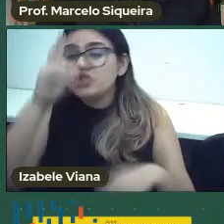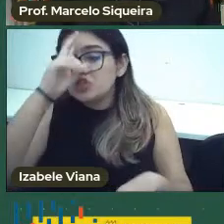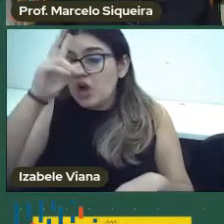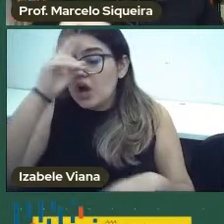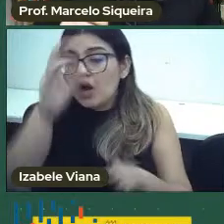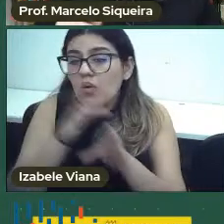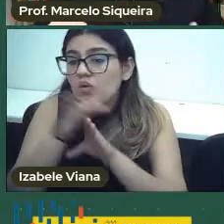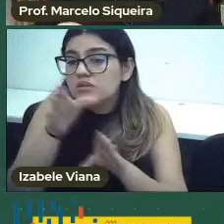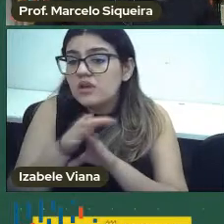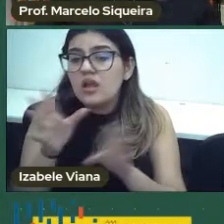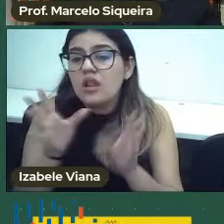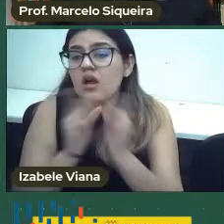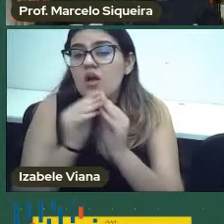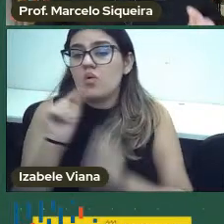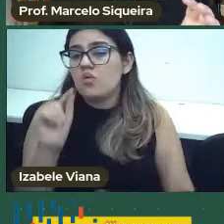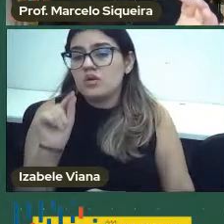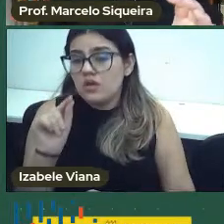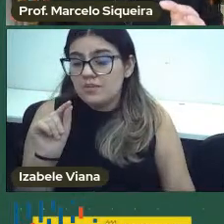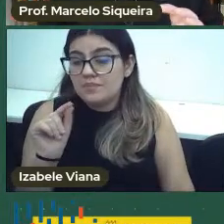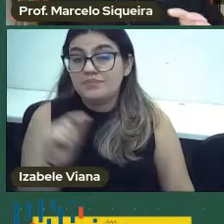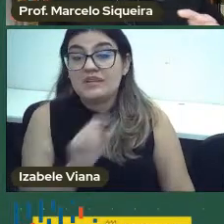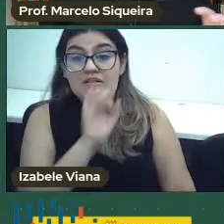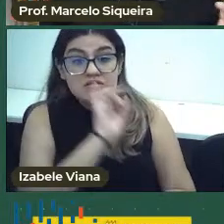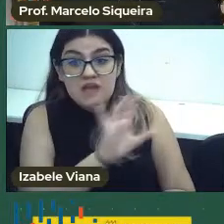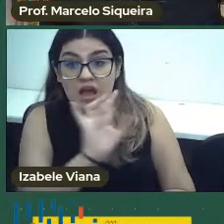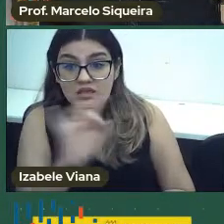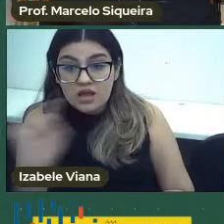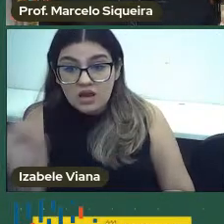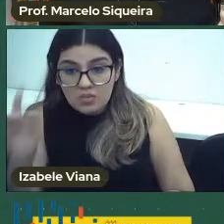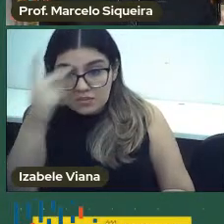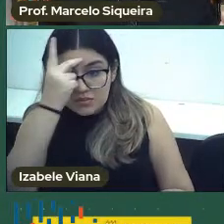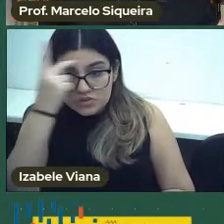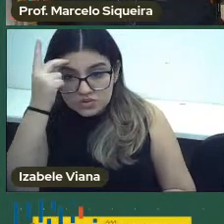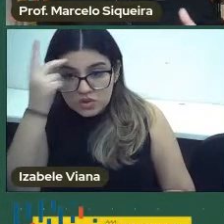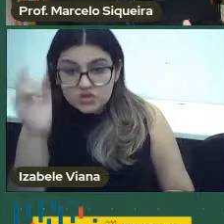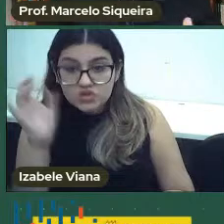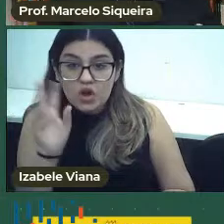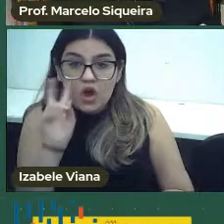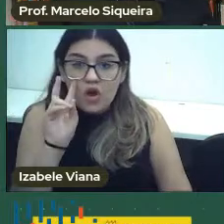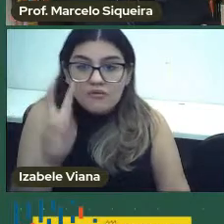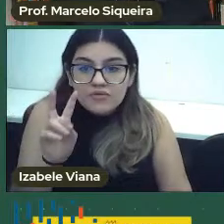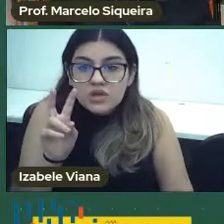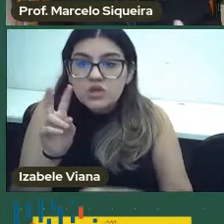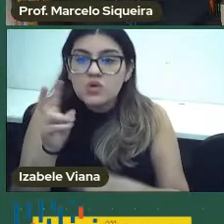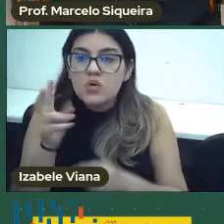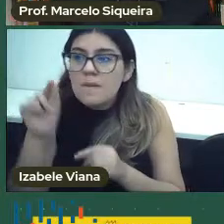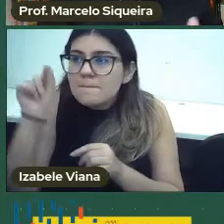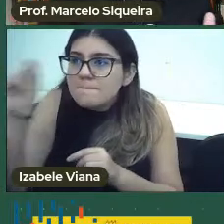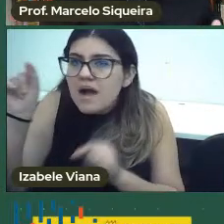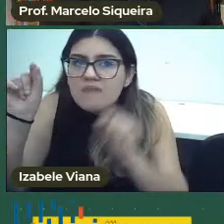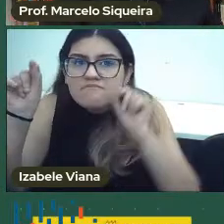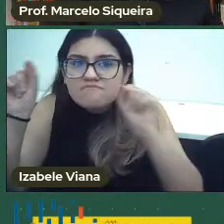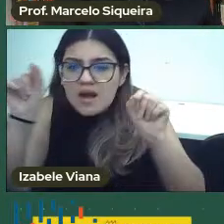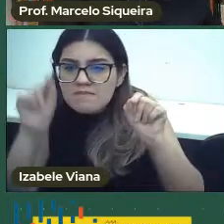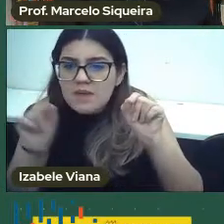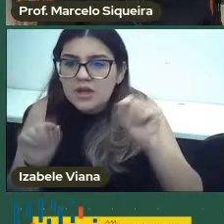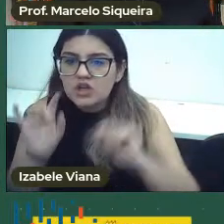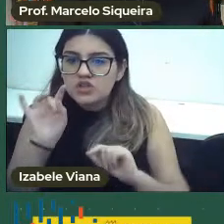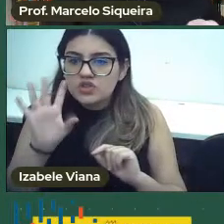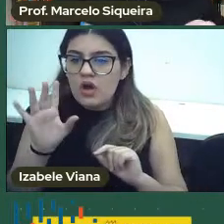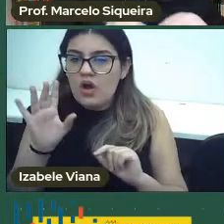Né? Cada um deles, vendo apenas parte do elefante, teve uma dimensão apenas de parte